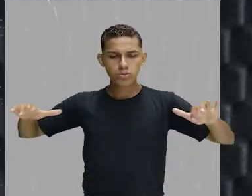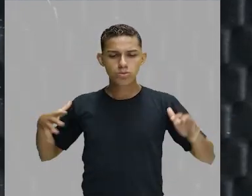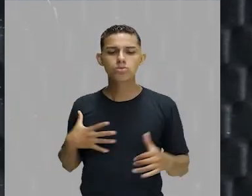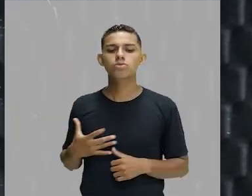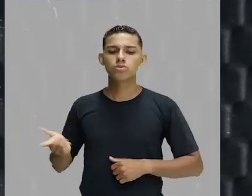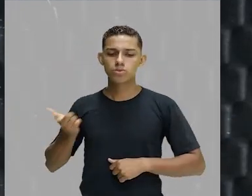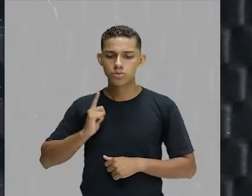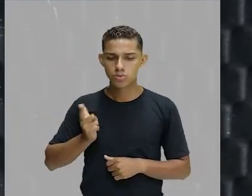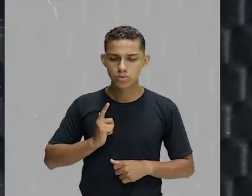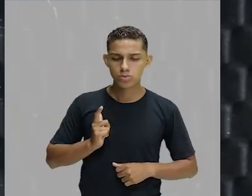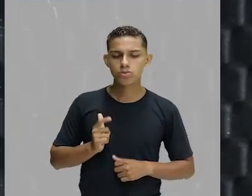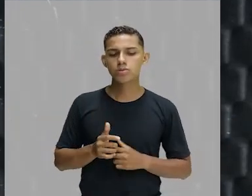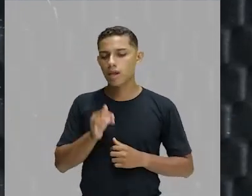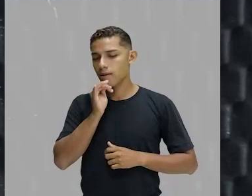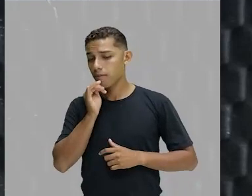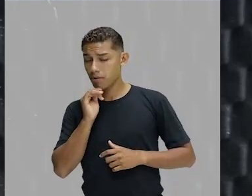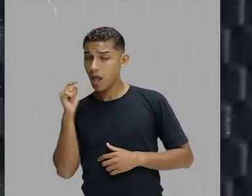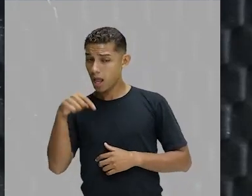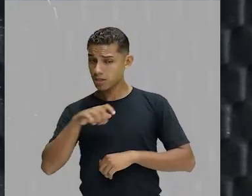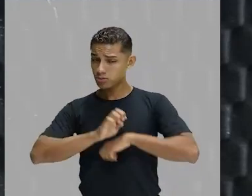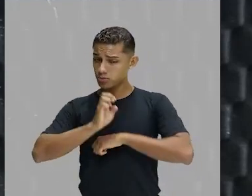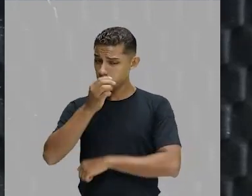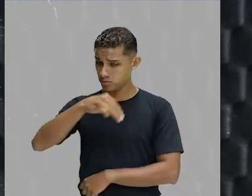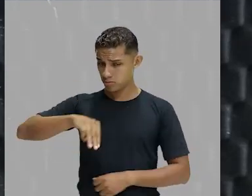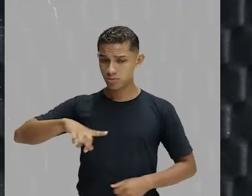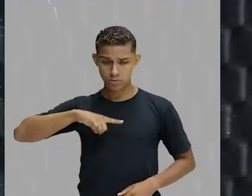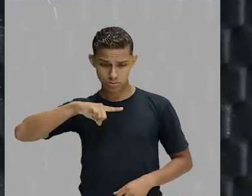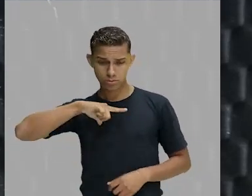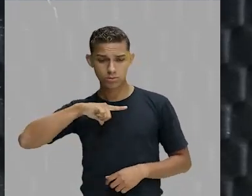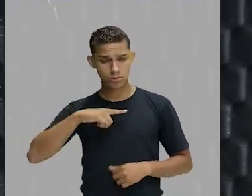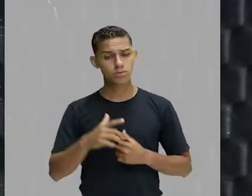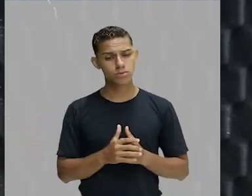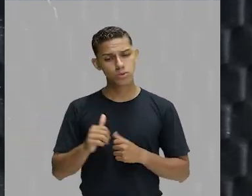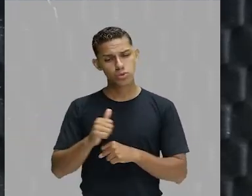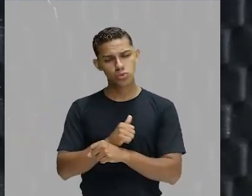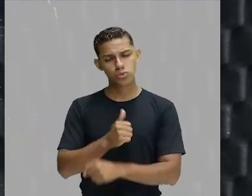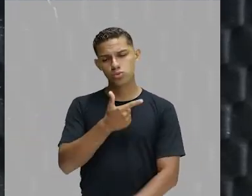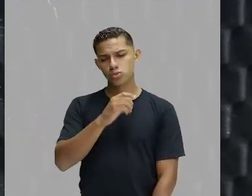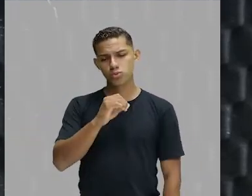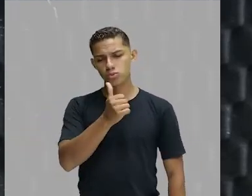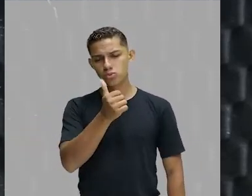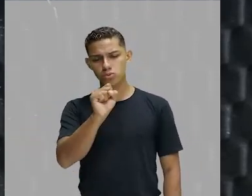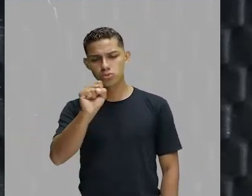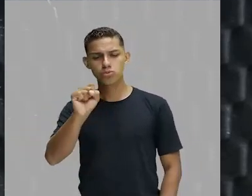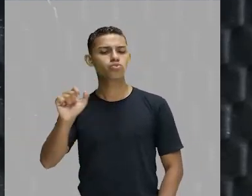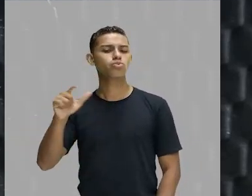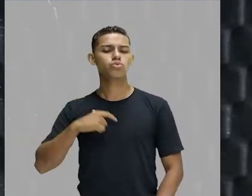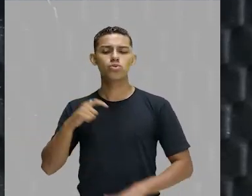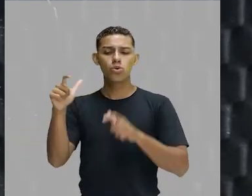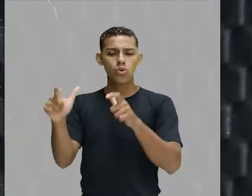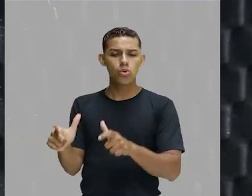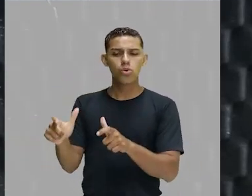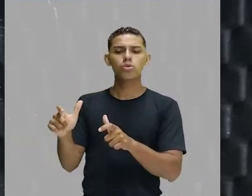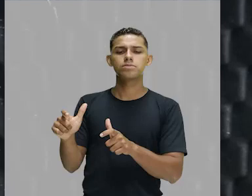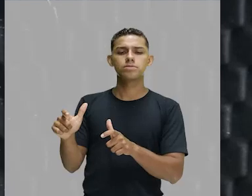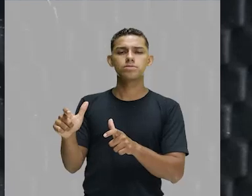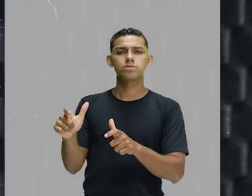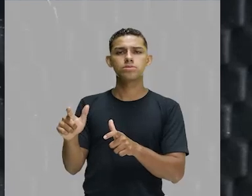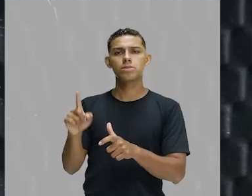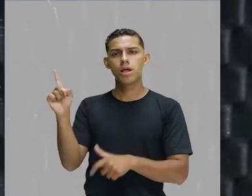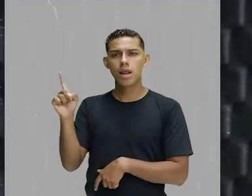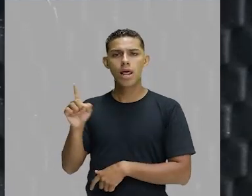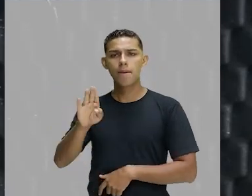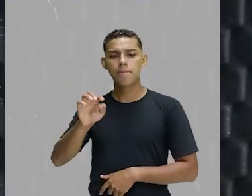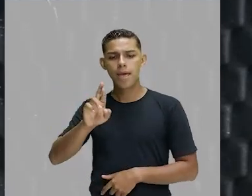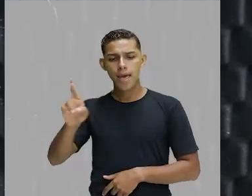Nós temos, inclusive aqui no Maranhão, nós temos, recentemente, em 2018, saiu uma reportagem de um local que fica na